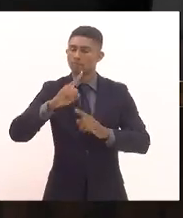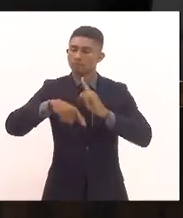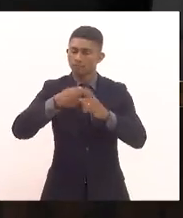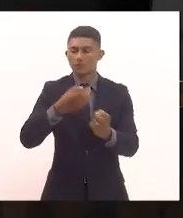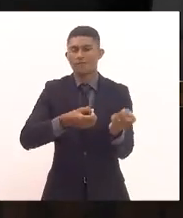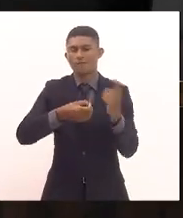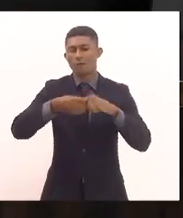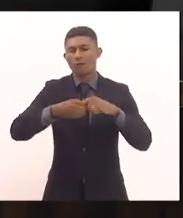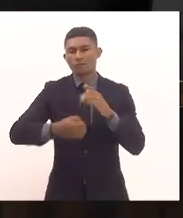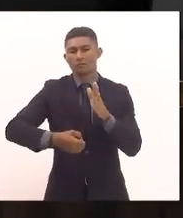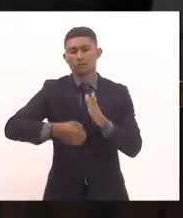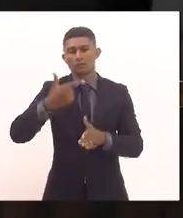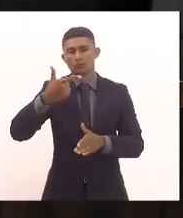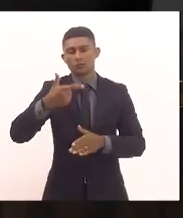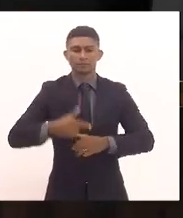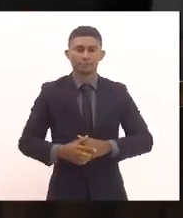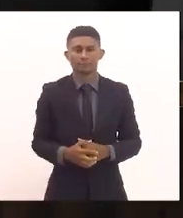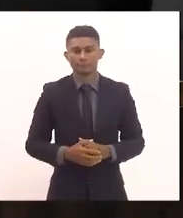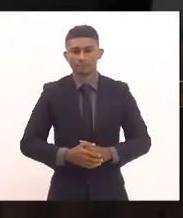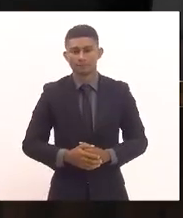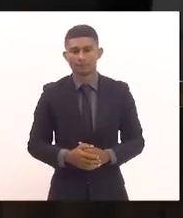em segunda.